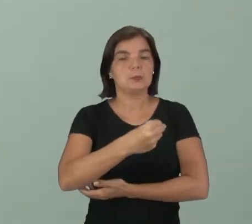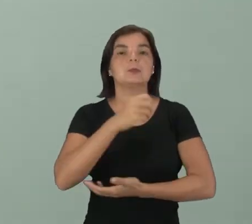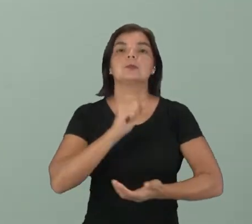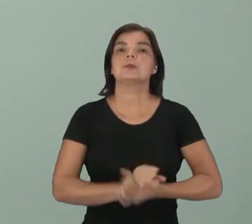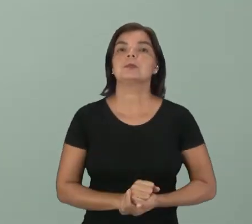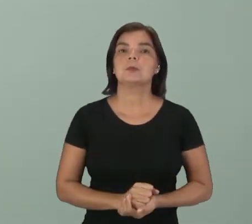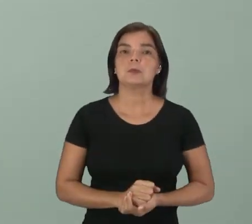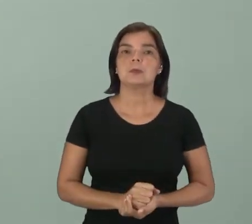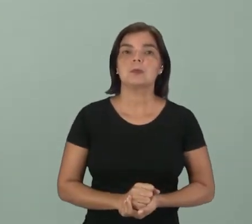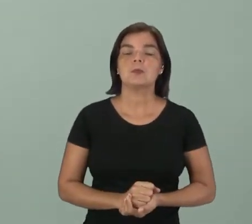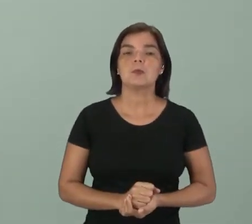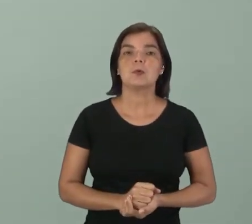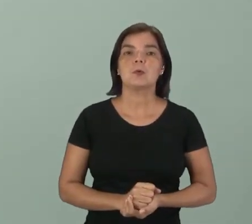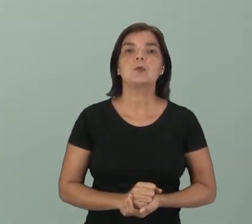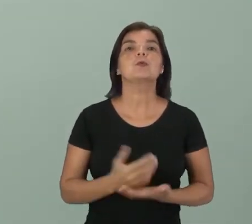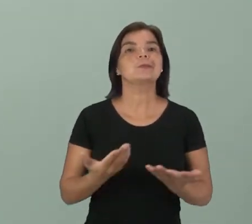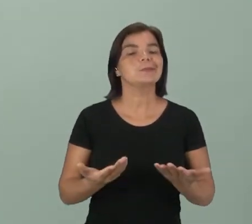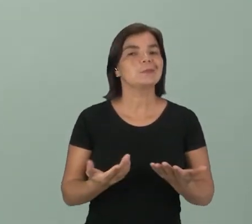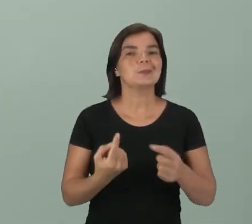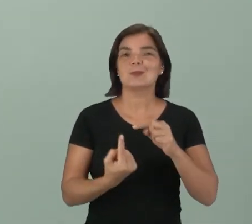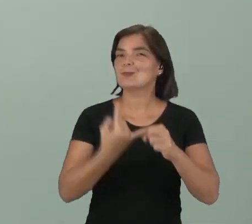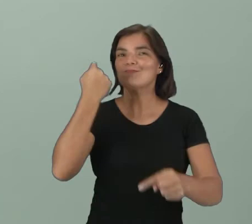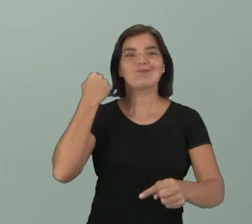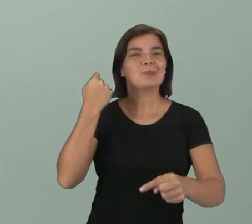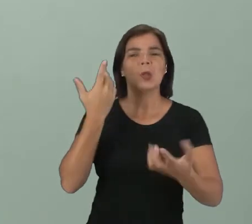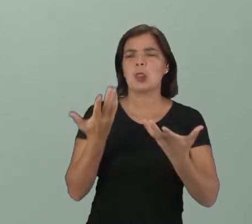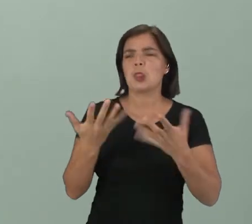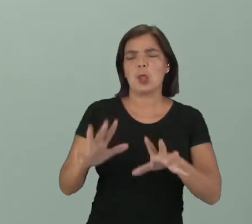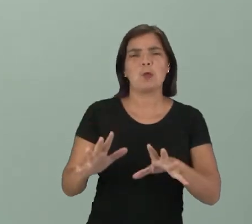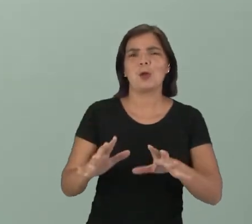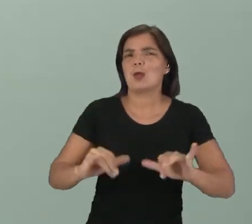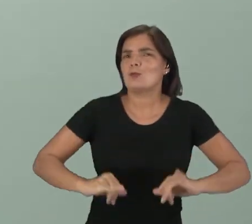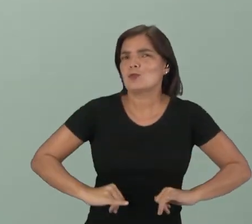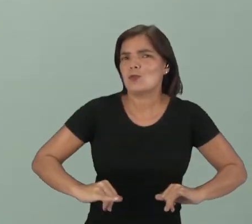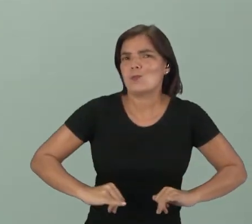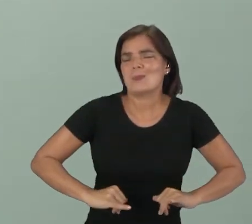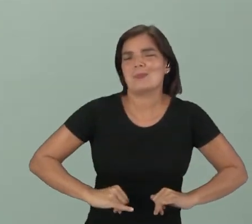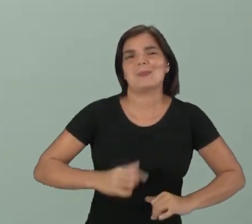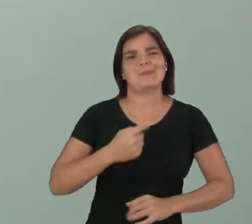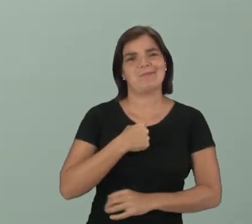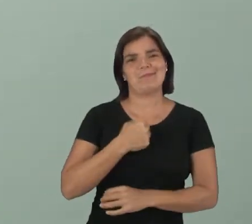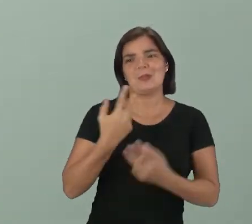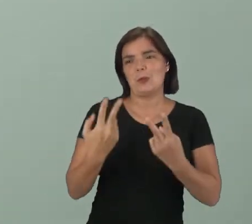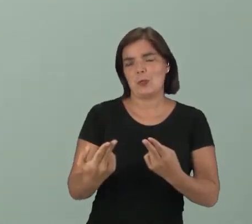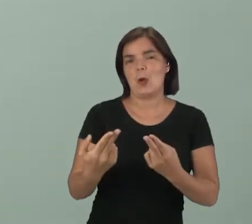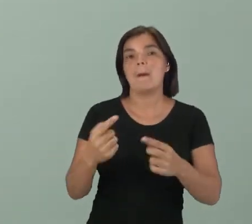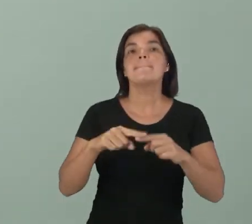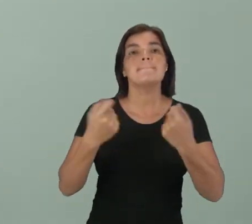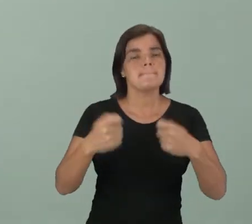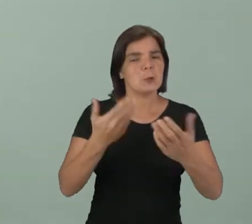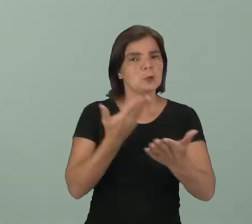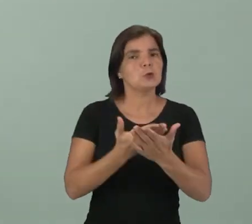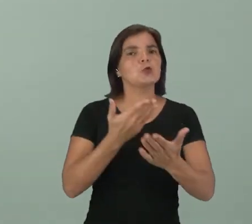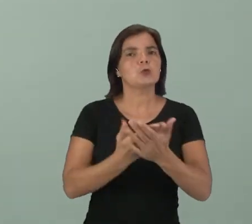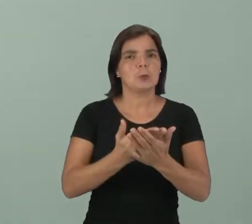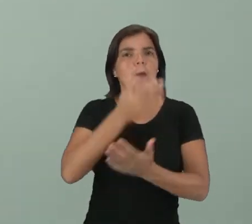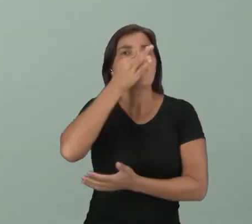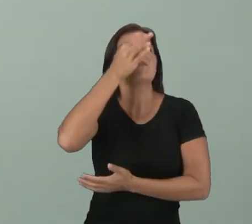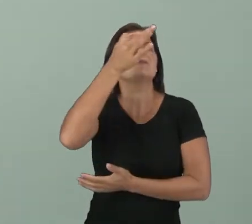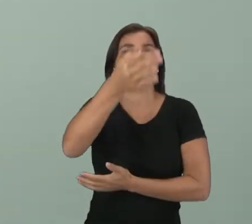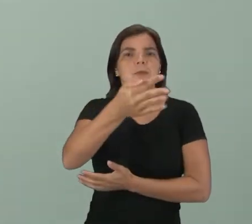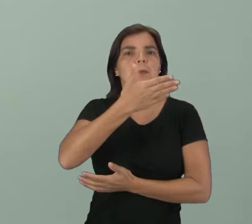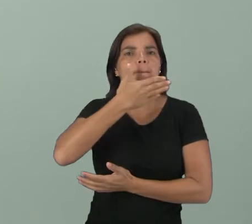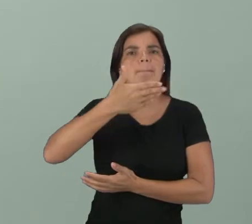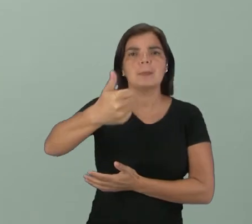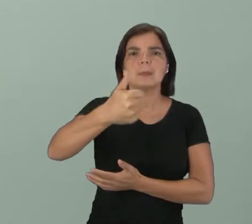filhos com aquela com aquela retórica não quero que você passe por isso que estou passando Você precisa estudar para ser alguém na